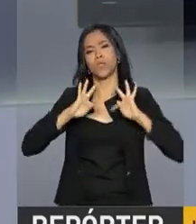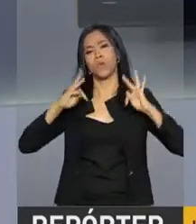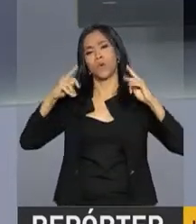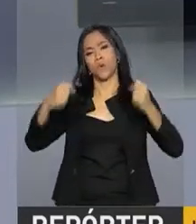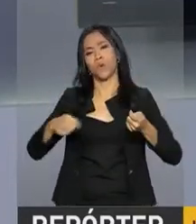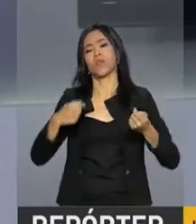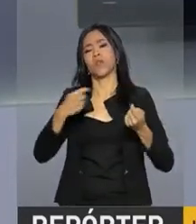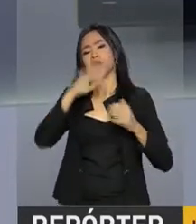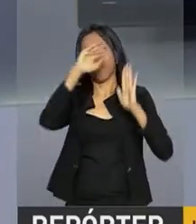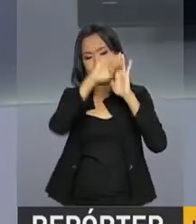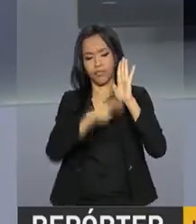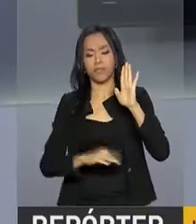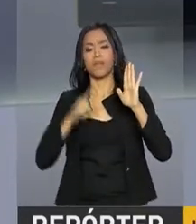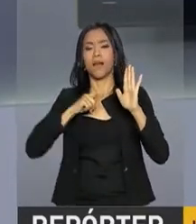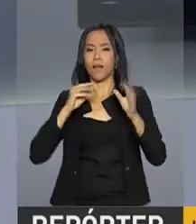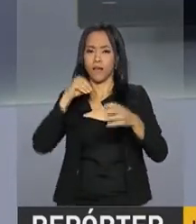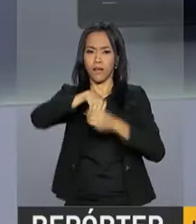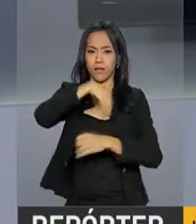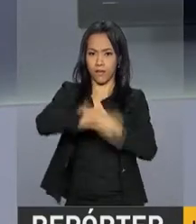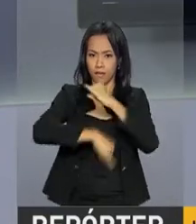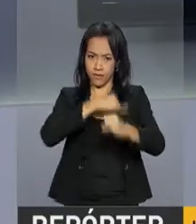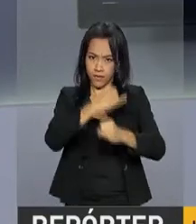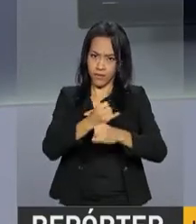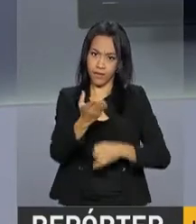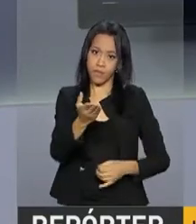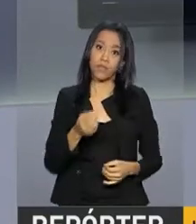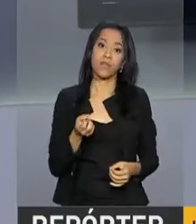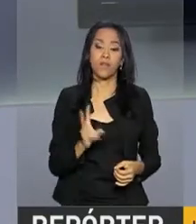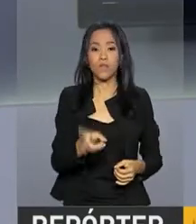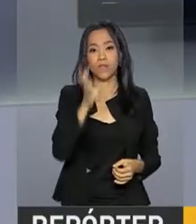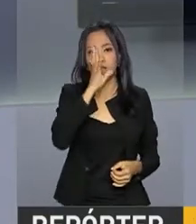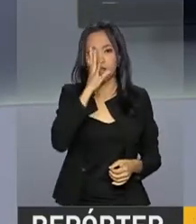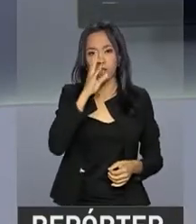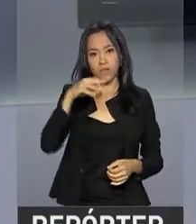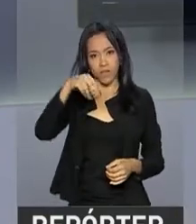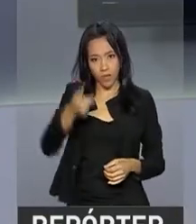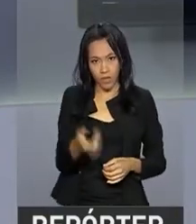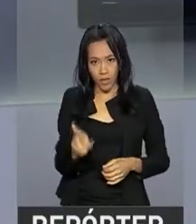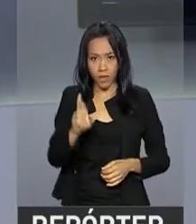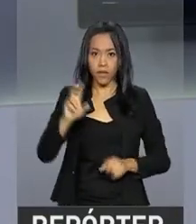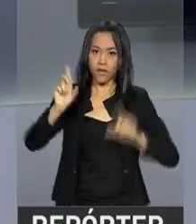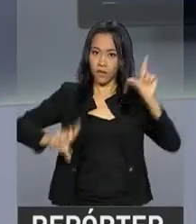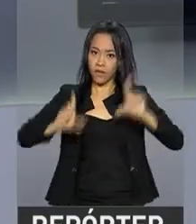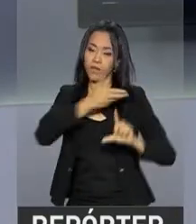a nossa programação também está na página da NBR na internet. Continue com a gente na